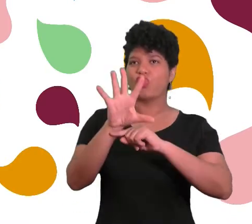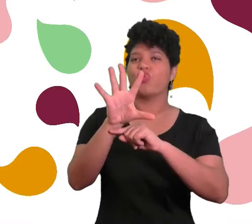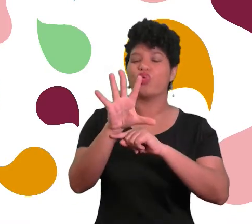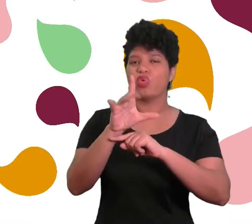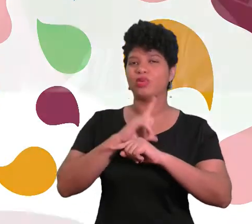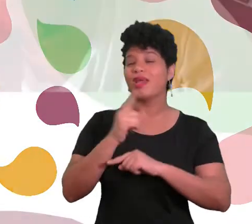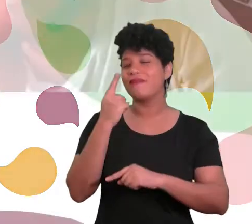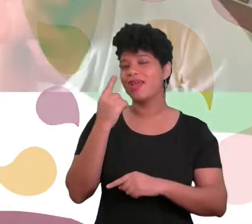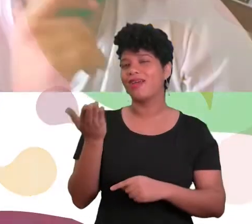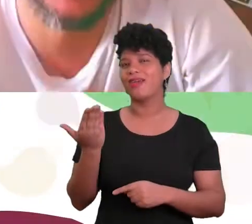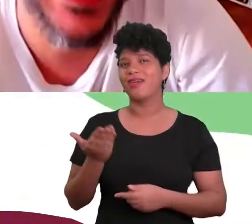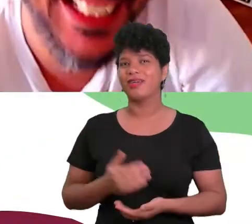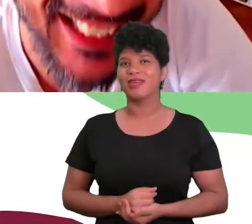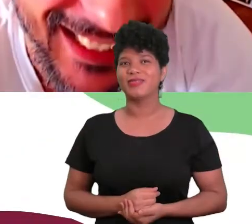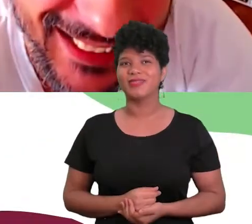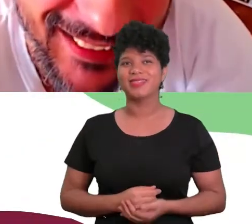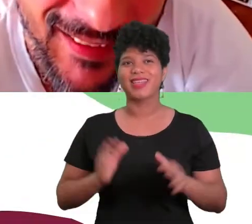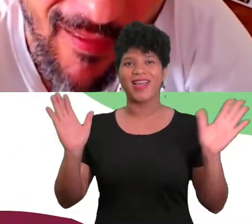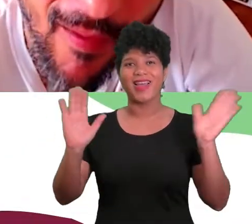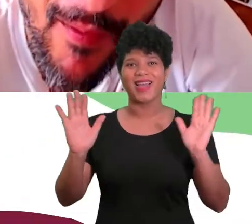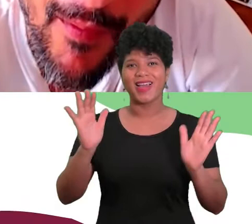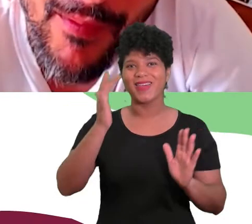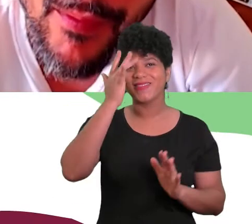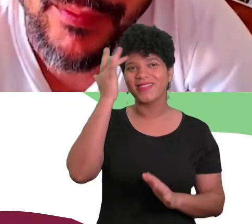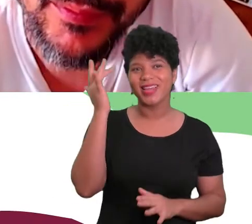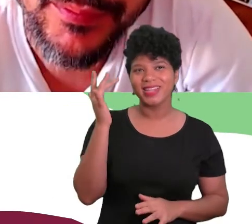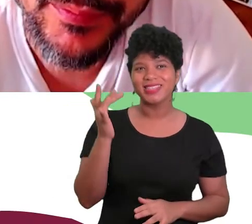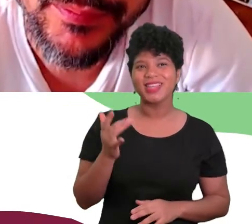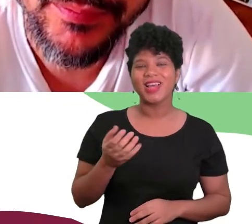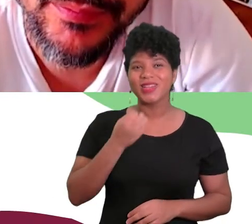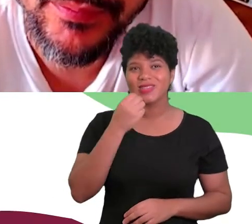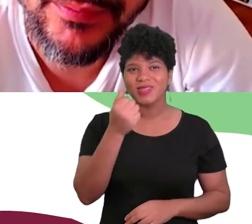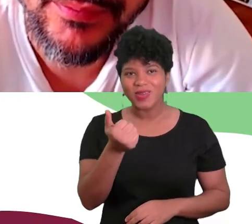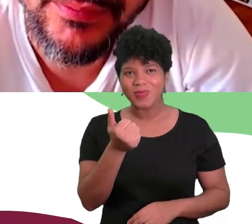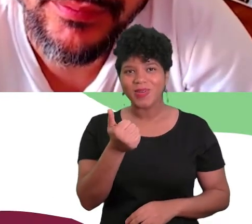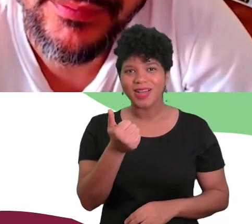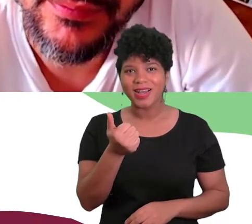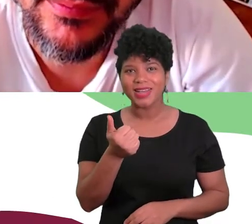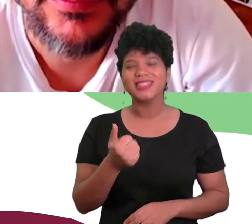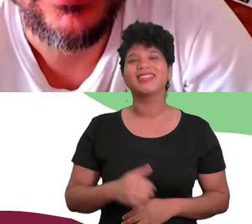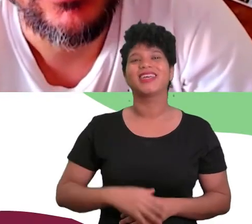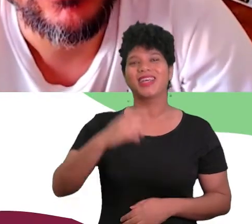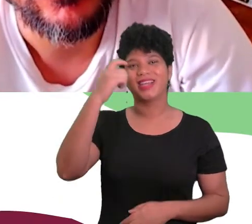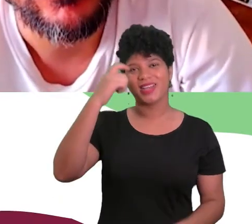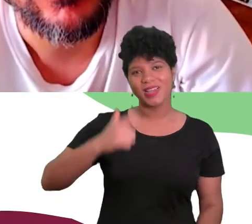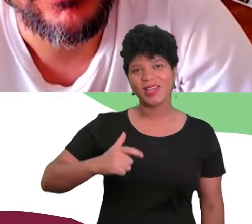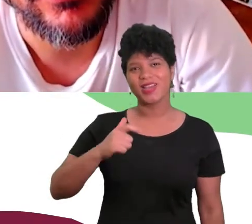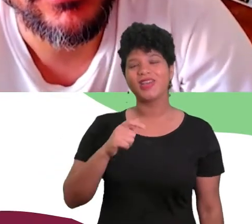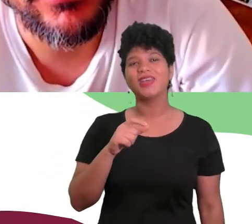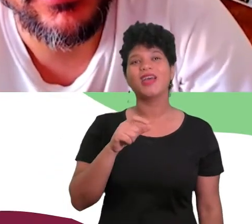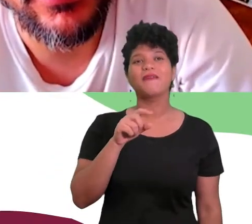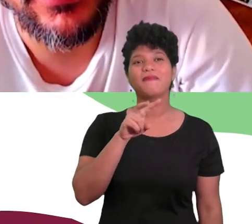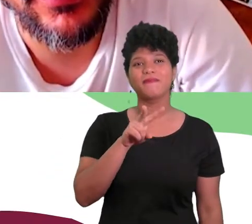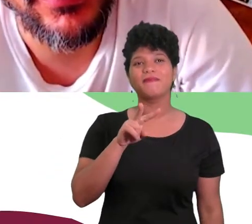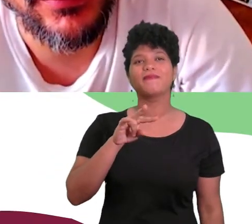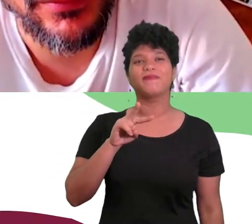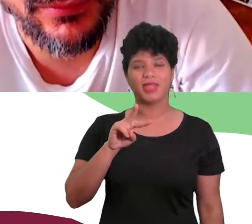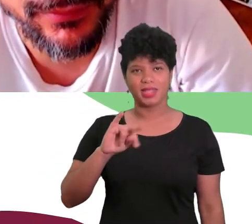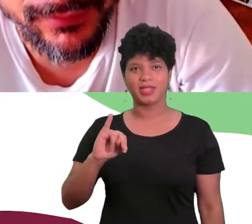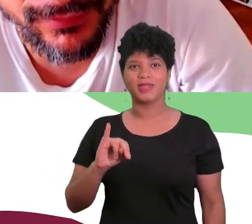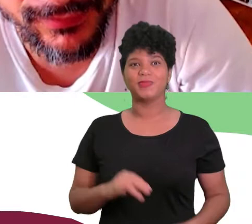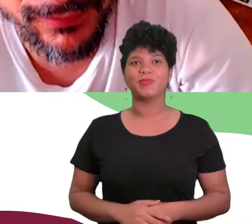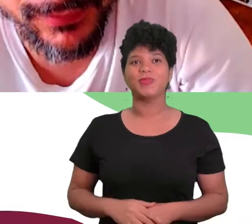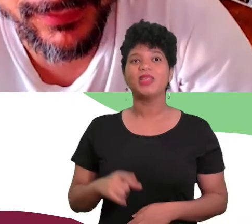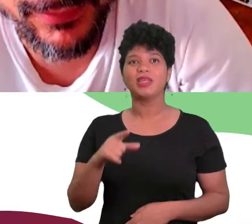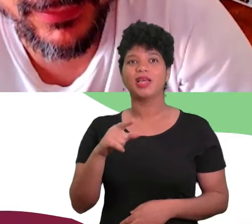agora. E aí, pessoal do Festival de Cultura em Direitos Humanos, tudo bom? Eu sou o Vijay Moza, esse que está aqui do